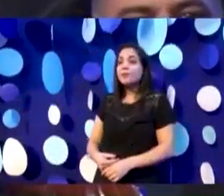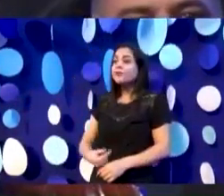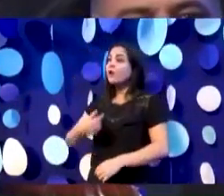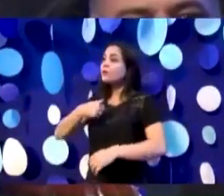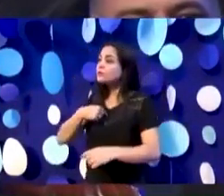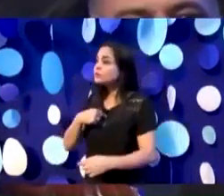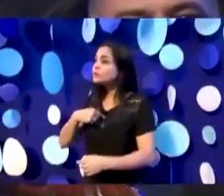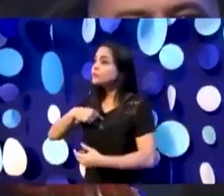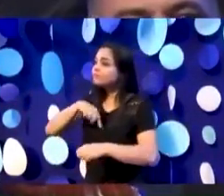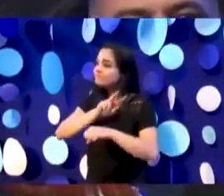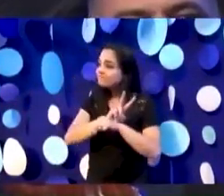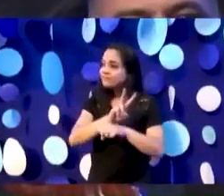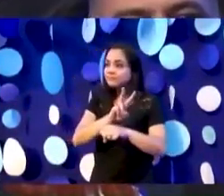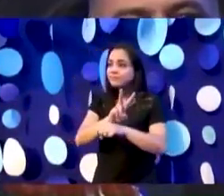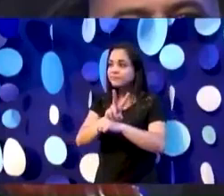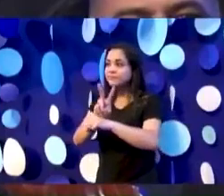mim.